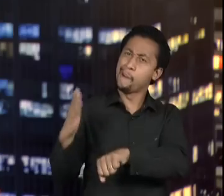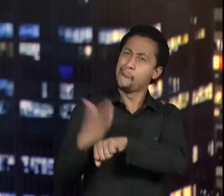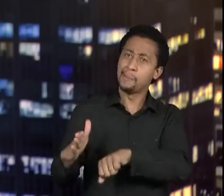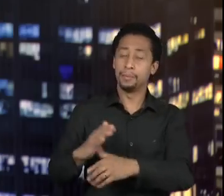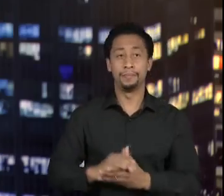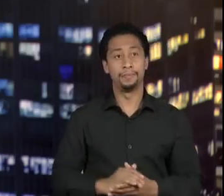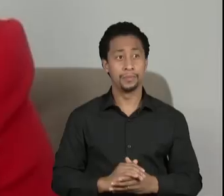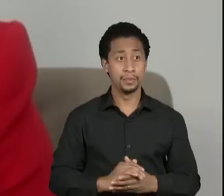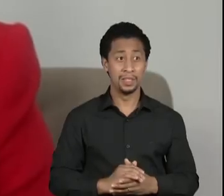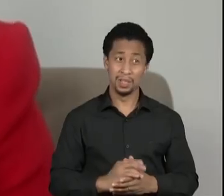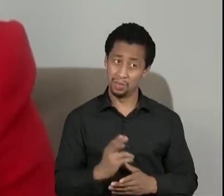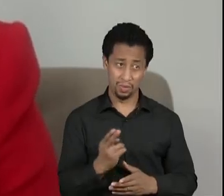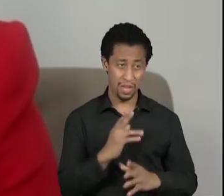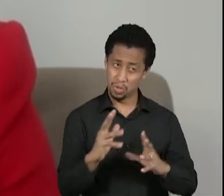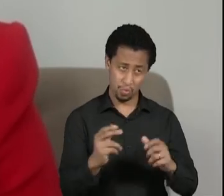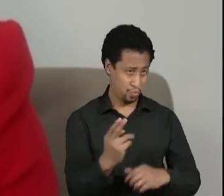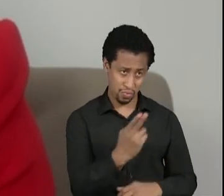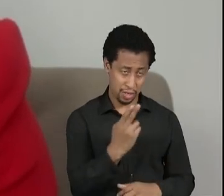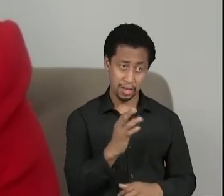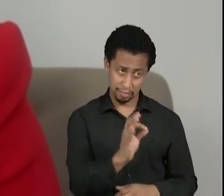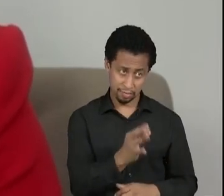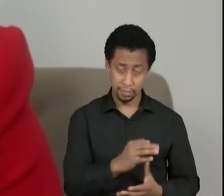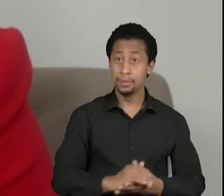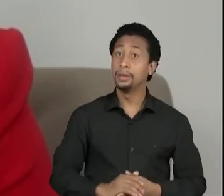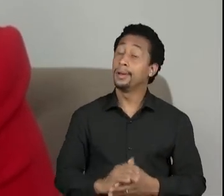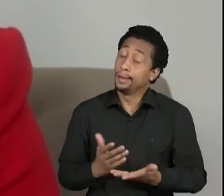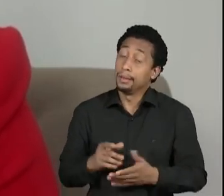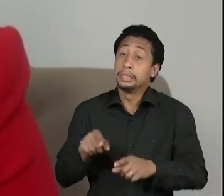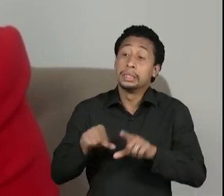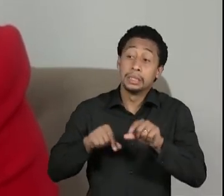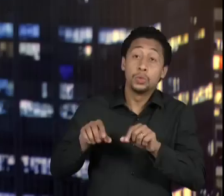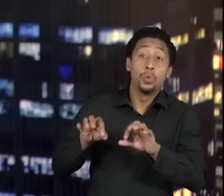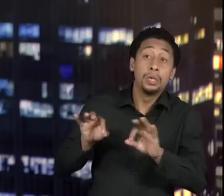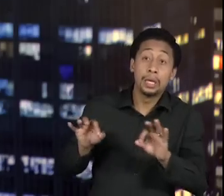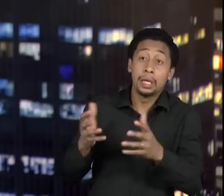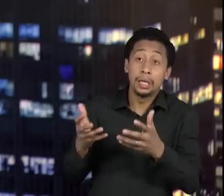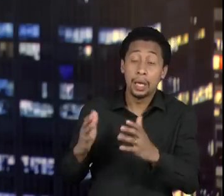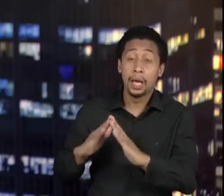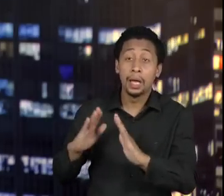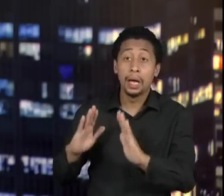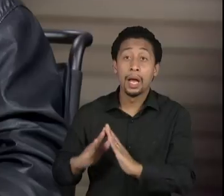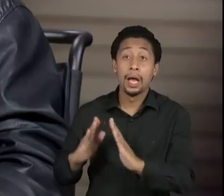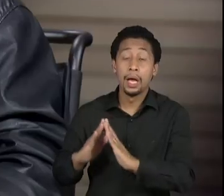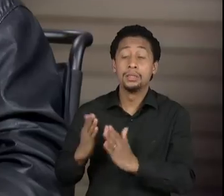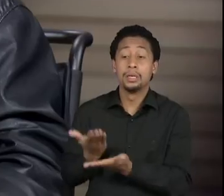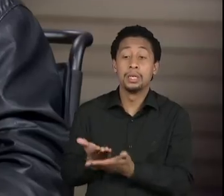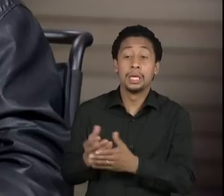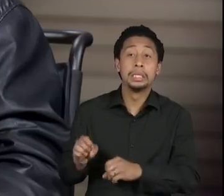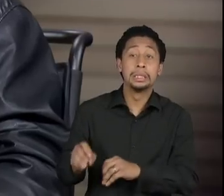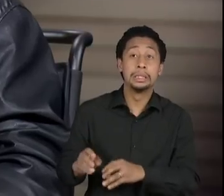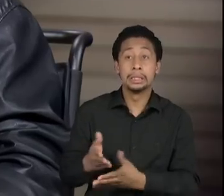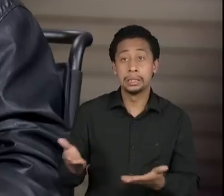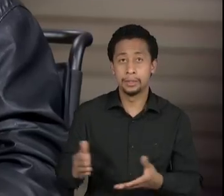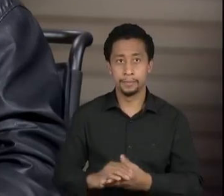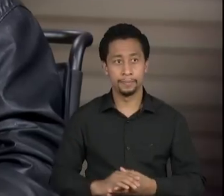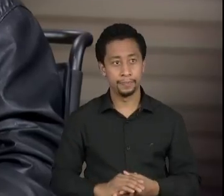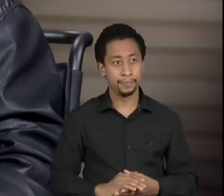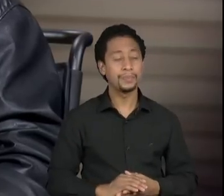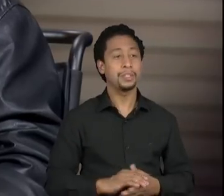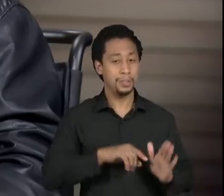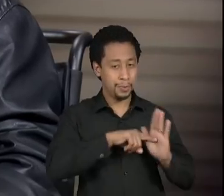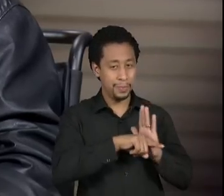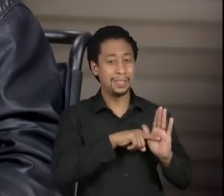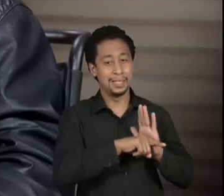é para todos, então? Para quem deseja educar as crianças em casa. Professor. Nós fizemos uma pesquisa no SEMPEC e a